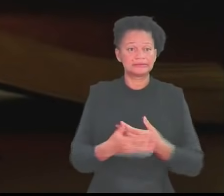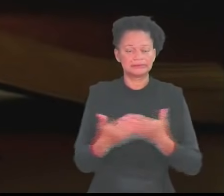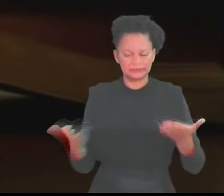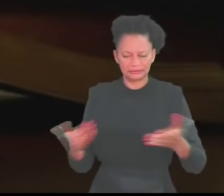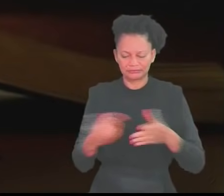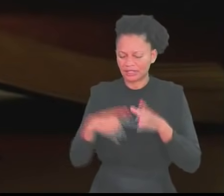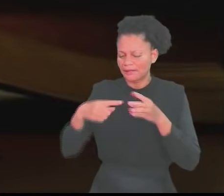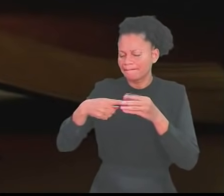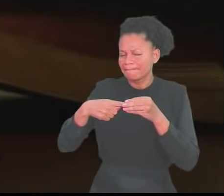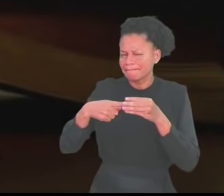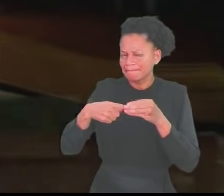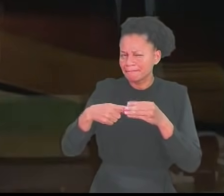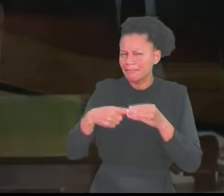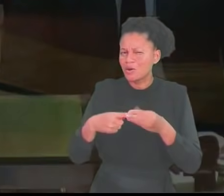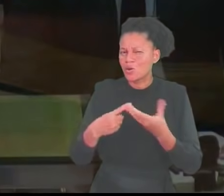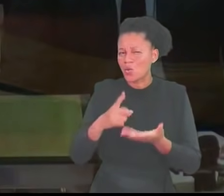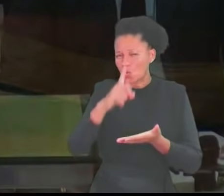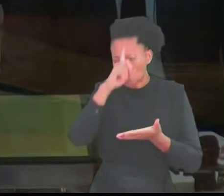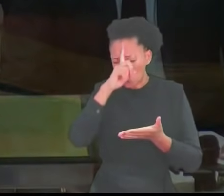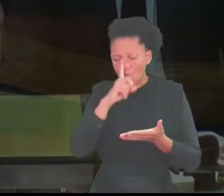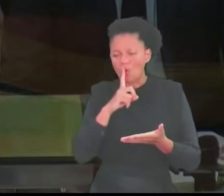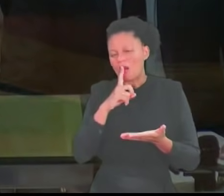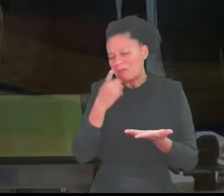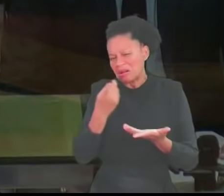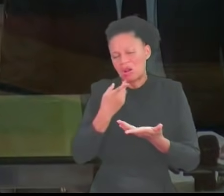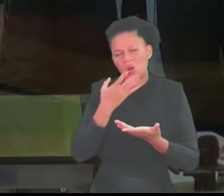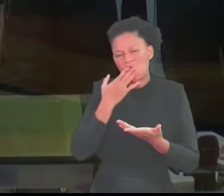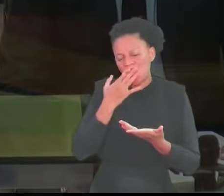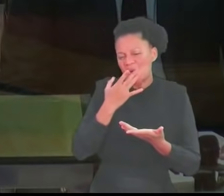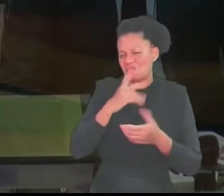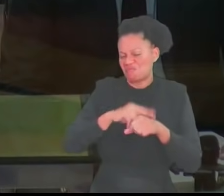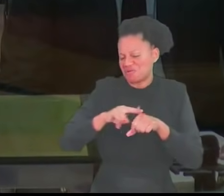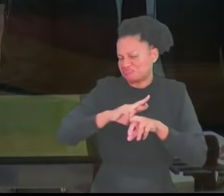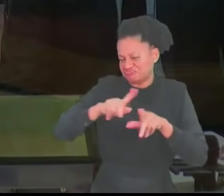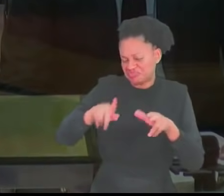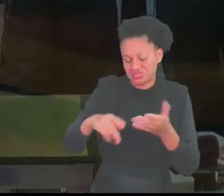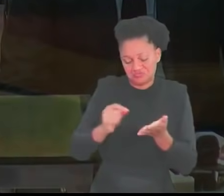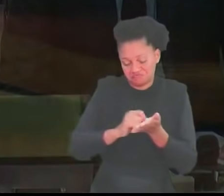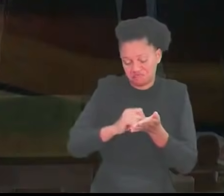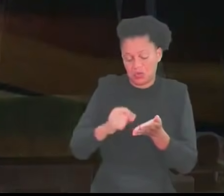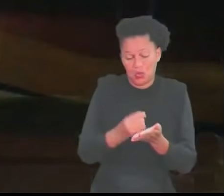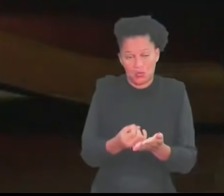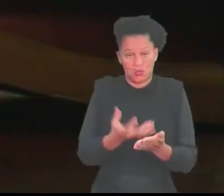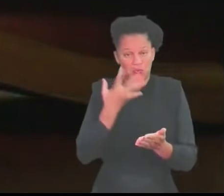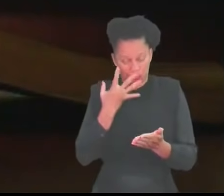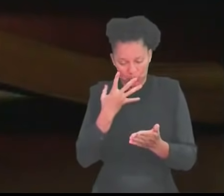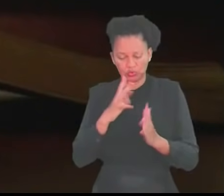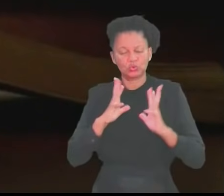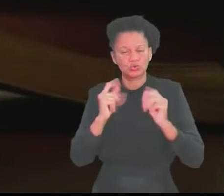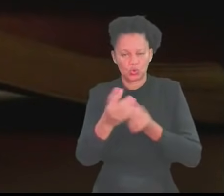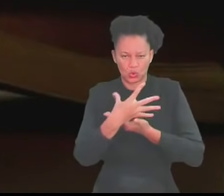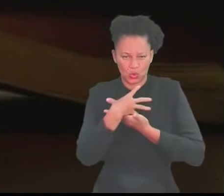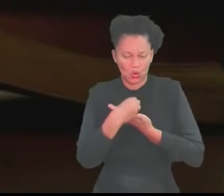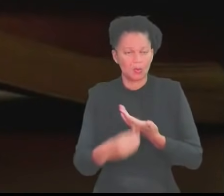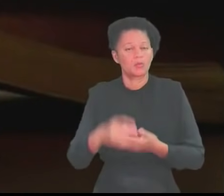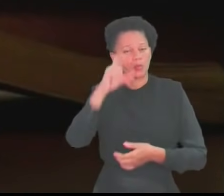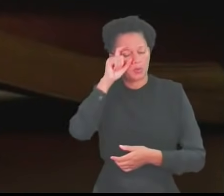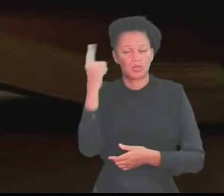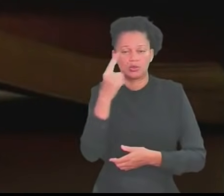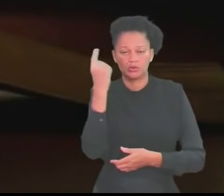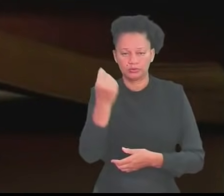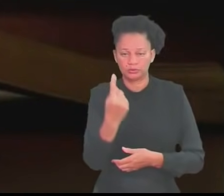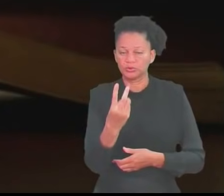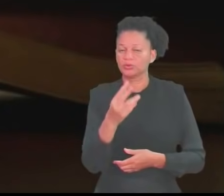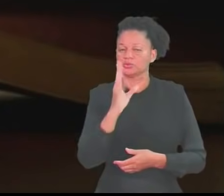aquele lapizinho, marca textos, e marcasse esse versículo. Todo mundo lê junto com o pastor Múcio, por favor. Um, dois, três.